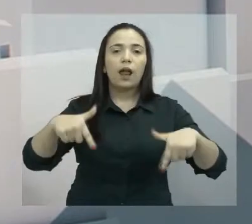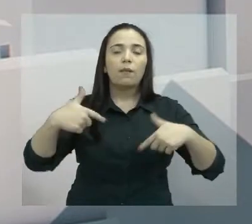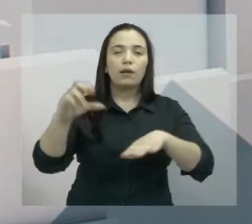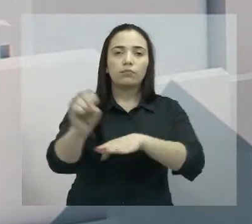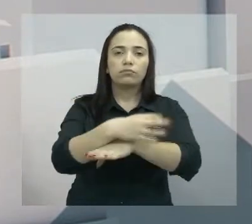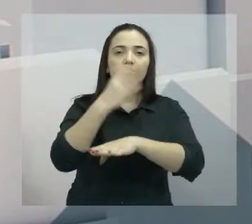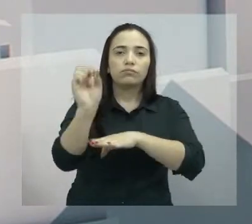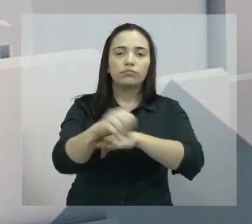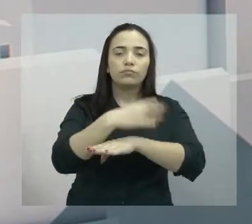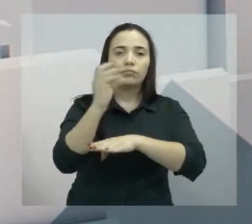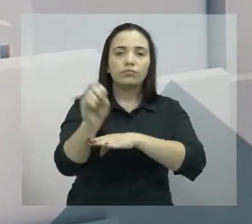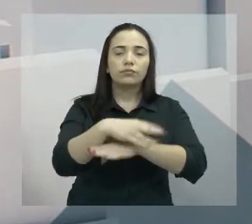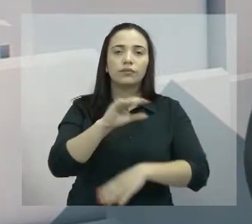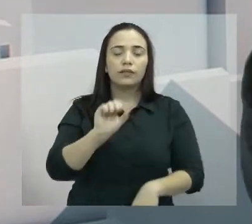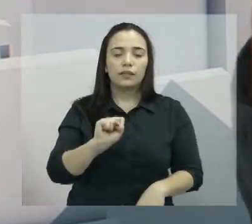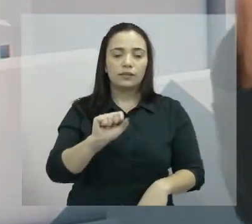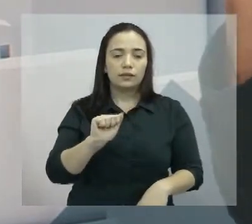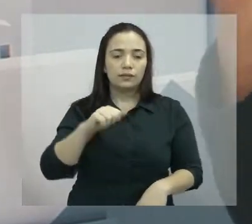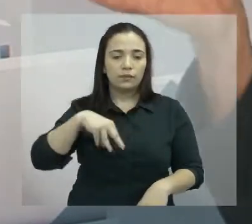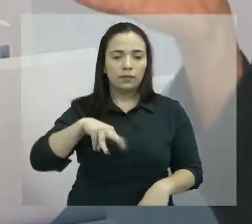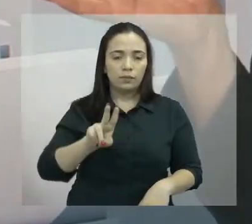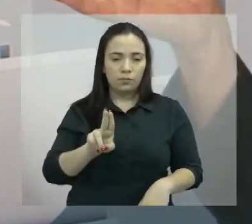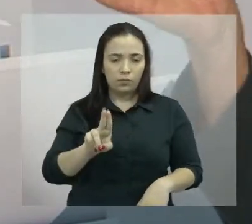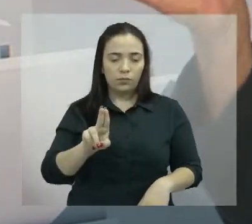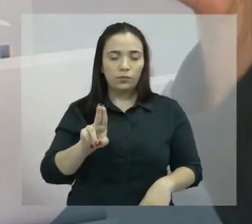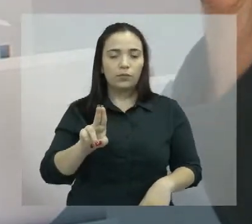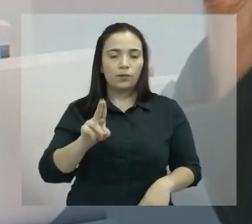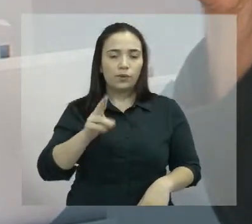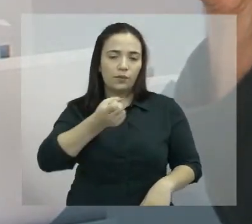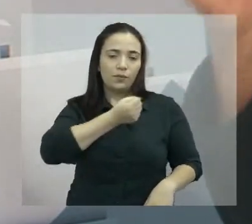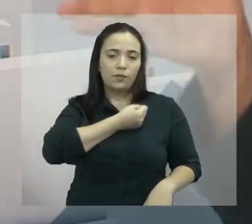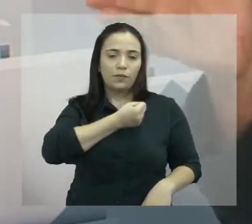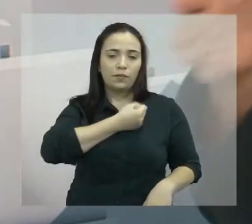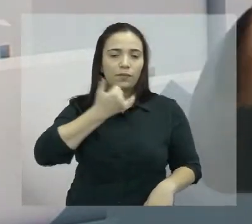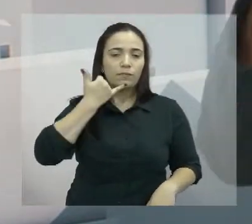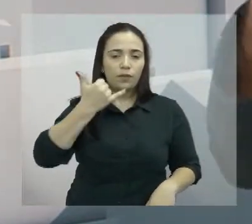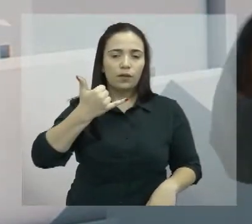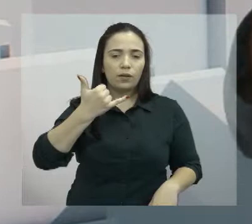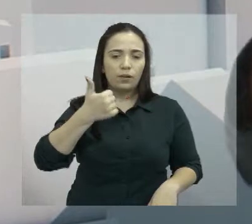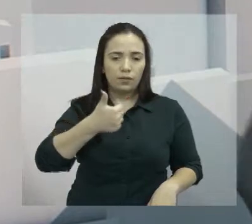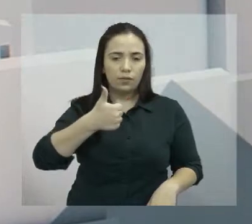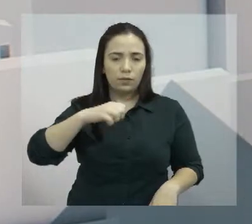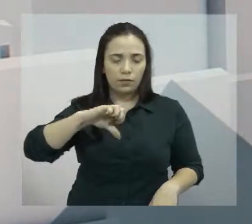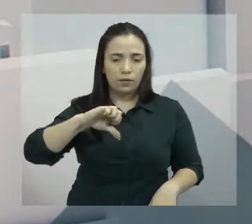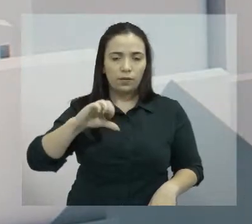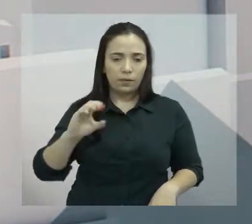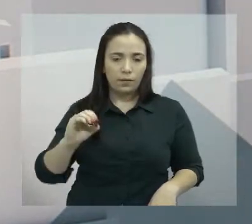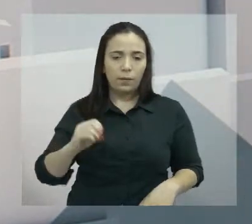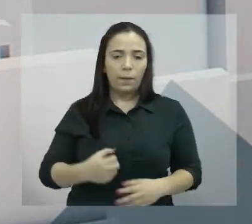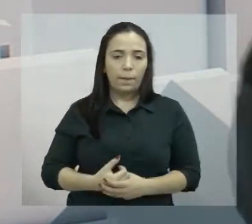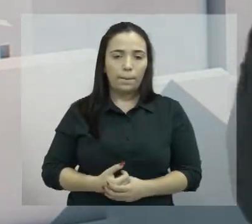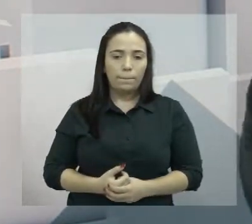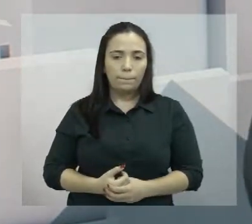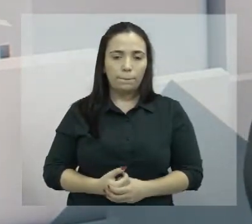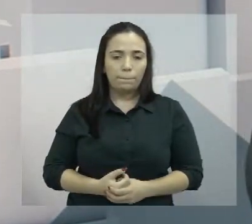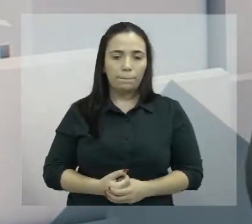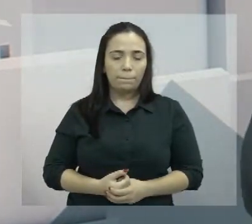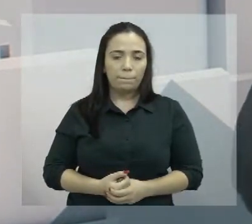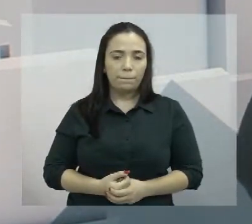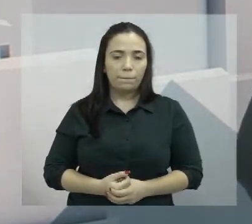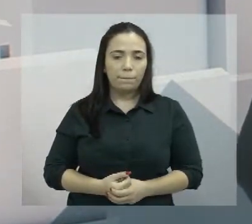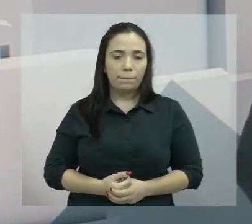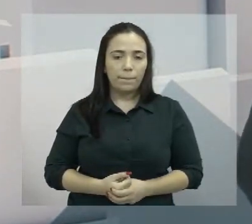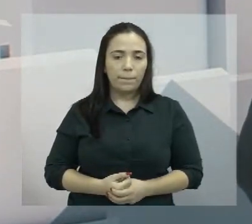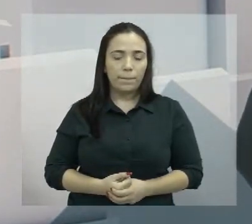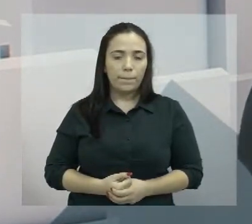de ambulância, né, da ambulância, não 190 não, é do socorro, né? SAMU, pronto, do